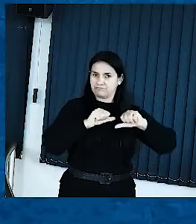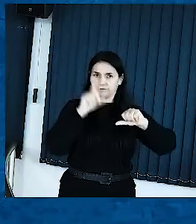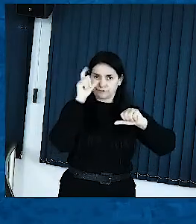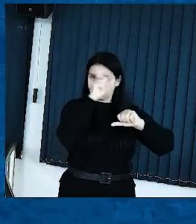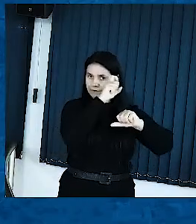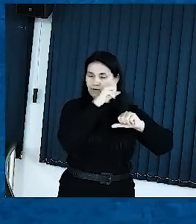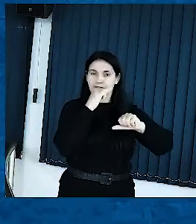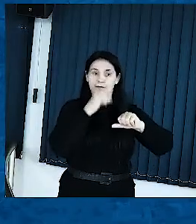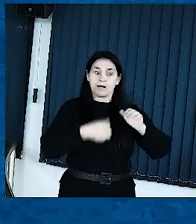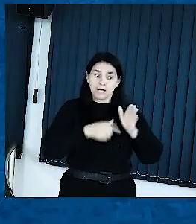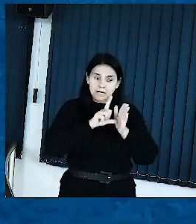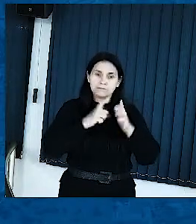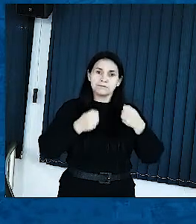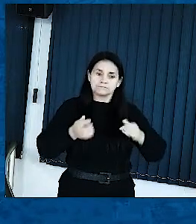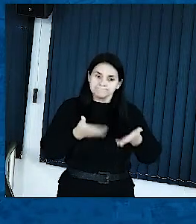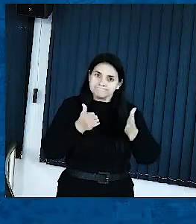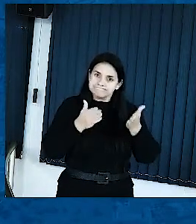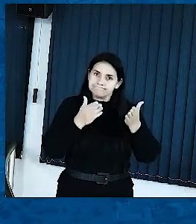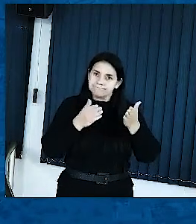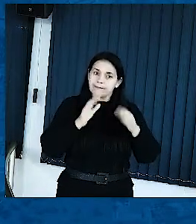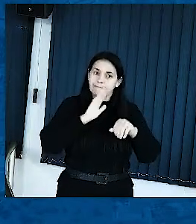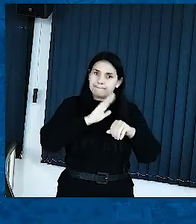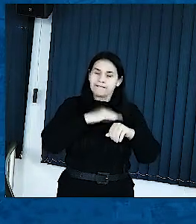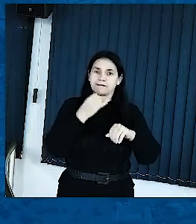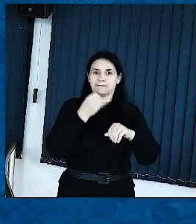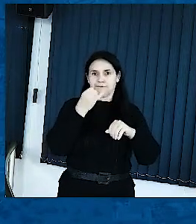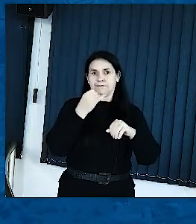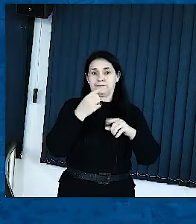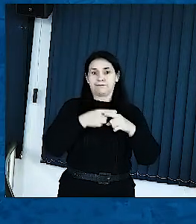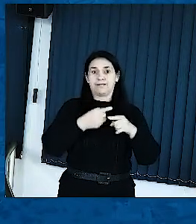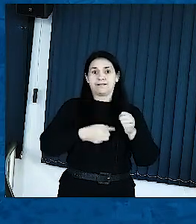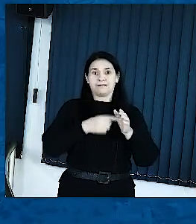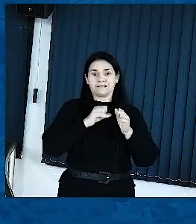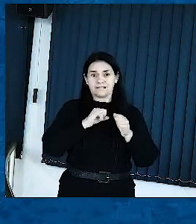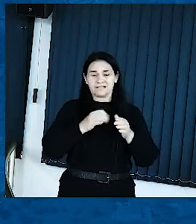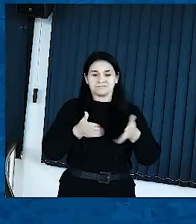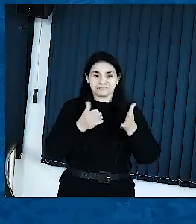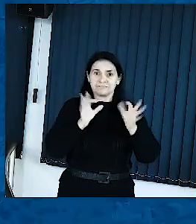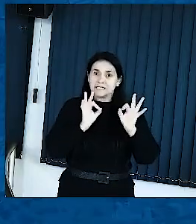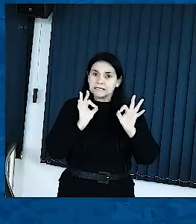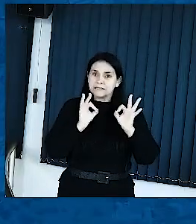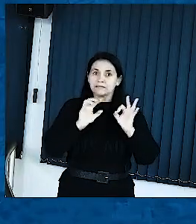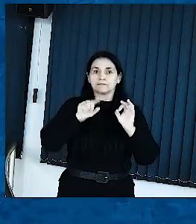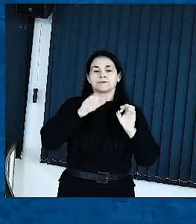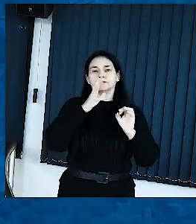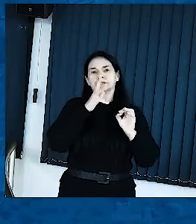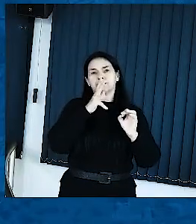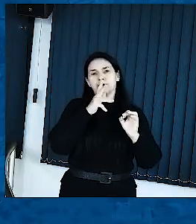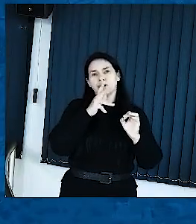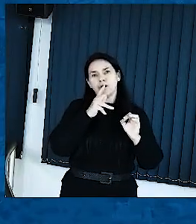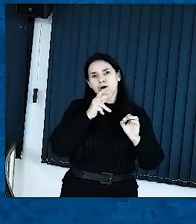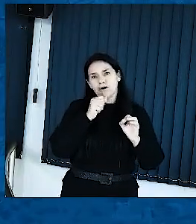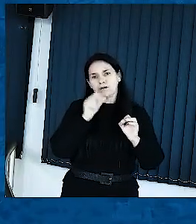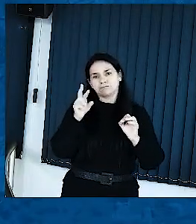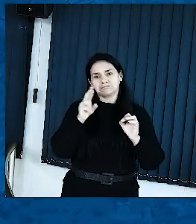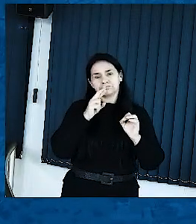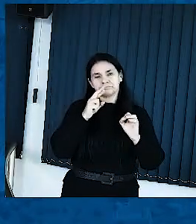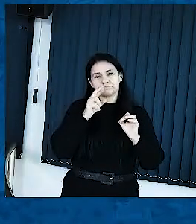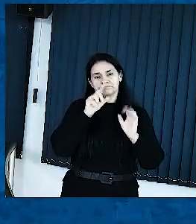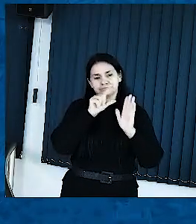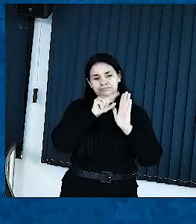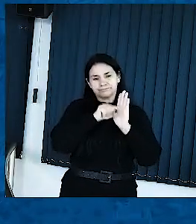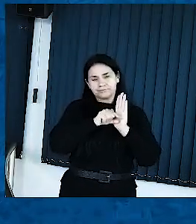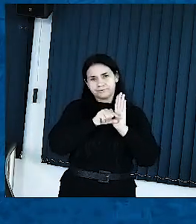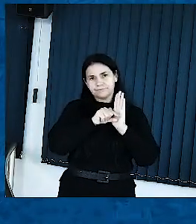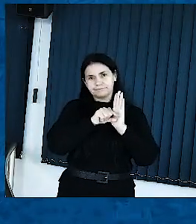dá resultado, mas ela é muito mais custosa, muito mais trabalhosa, e o resultado é menor.